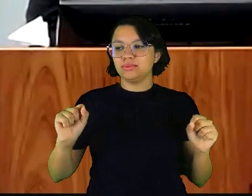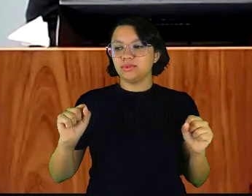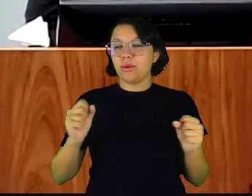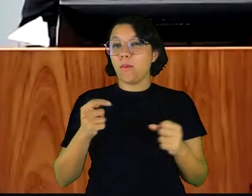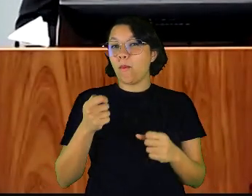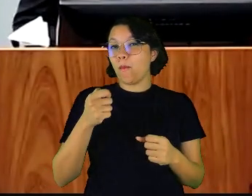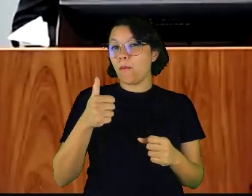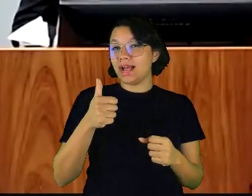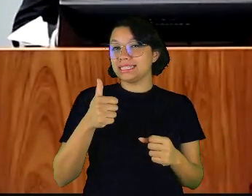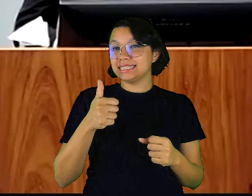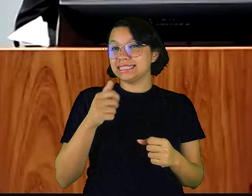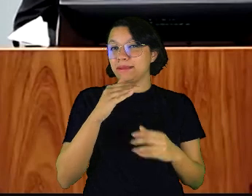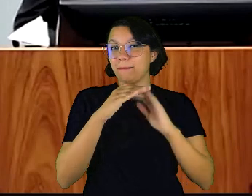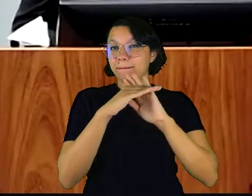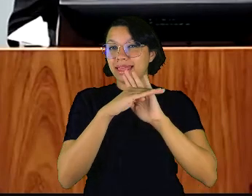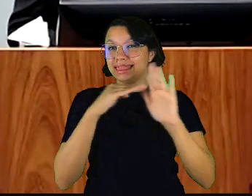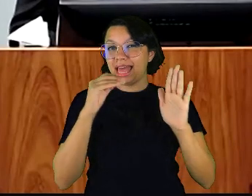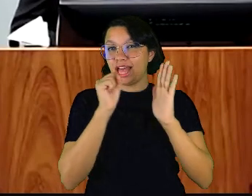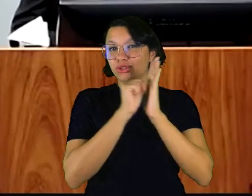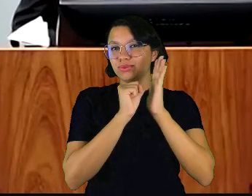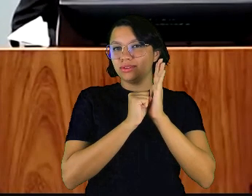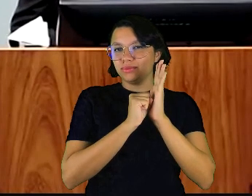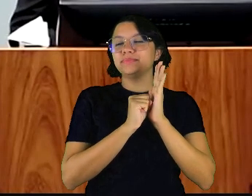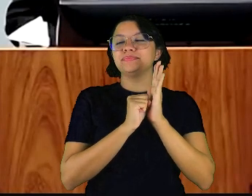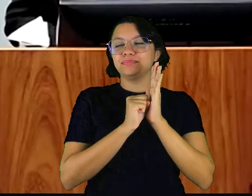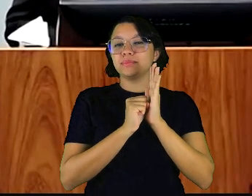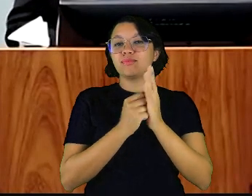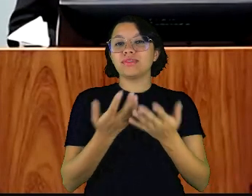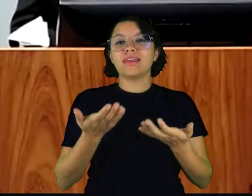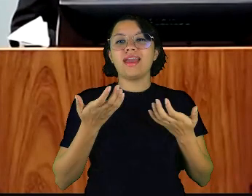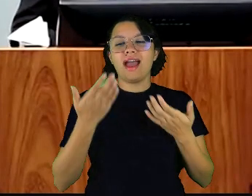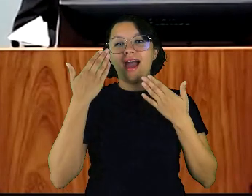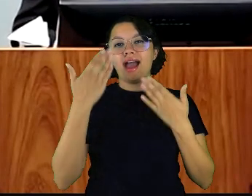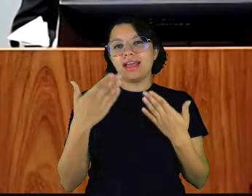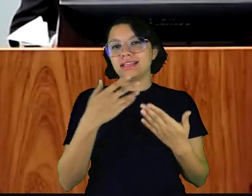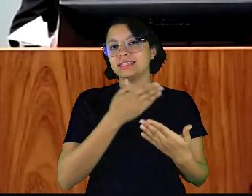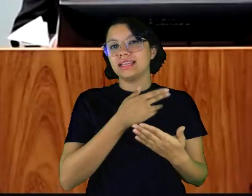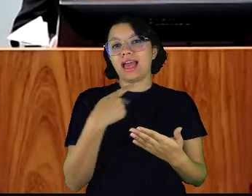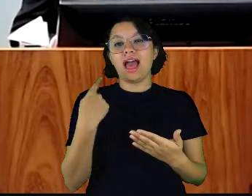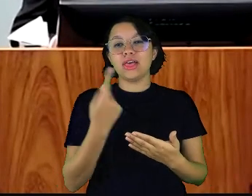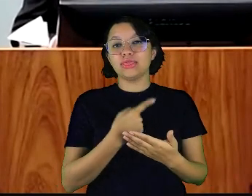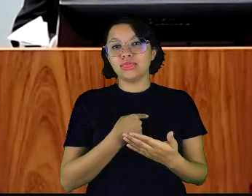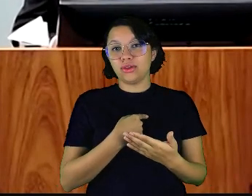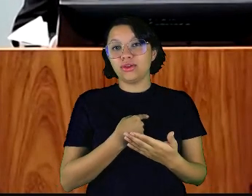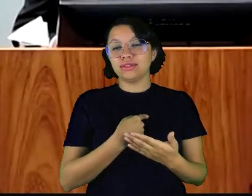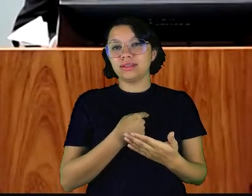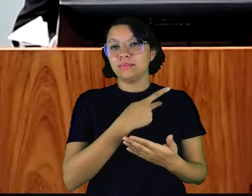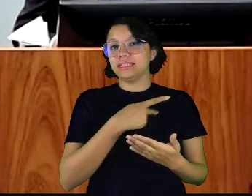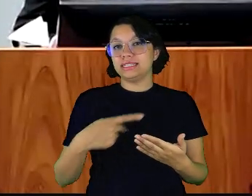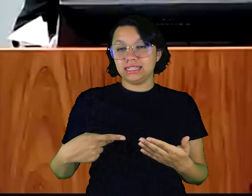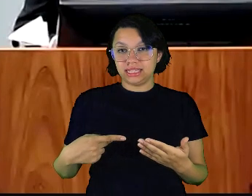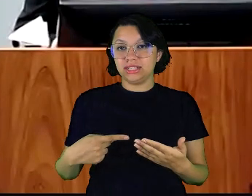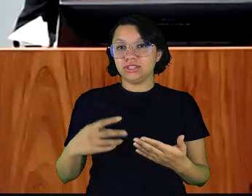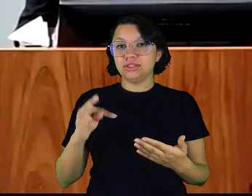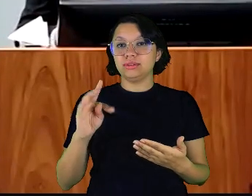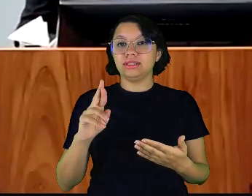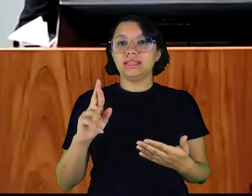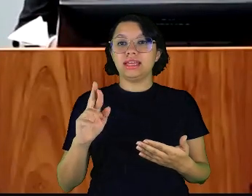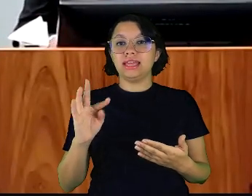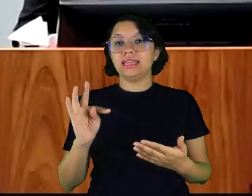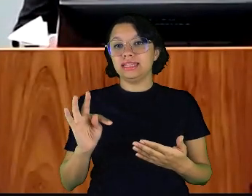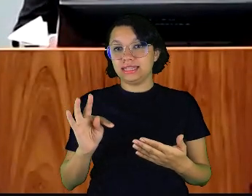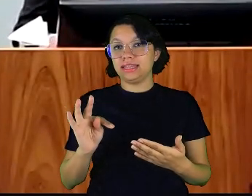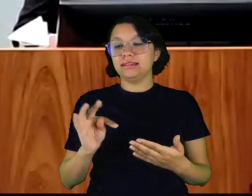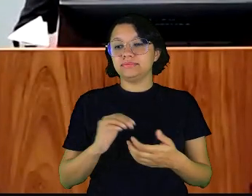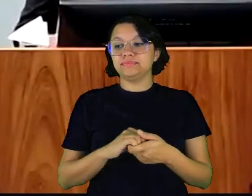meio século. Queria agradecer a doutora Beatriz, nossa presidente do Tribunal Regional do Trabalho, também